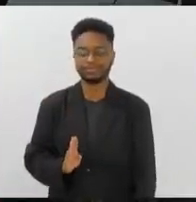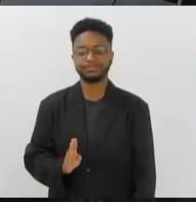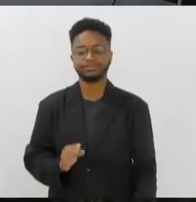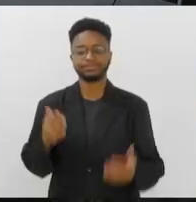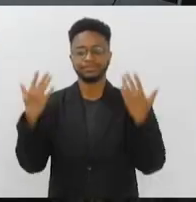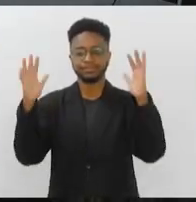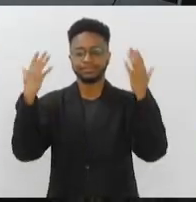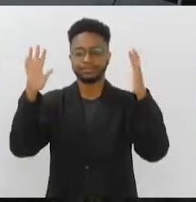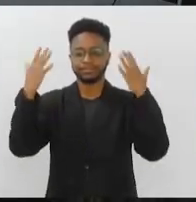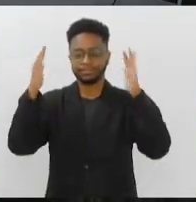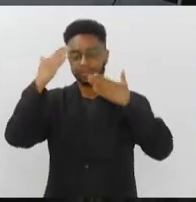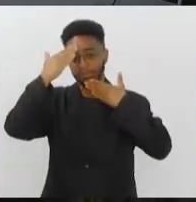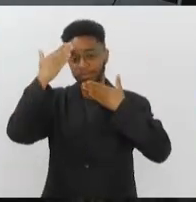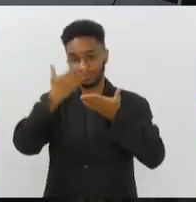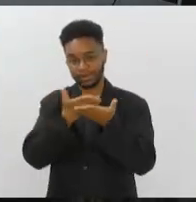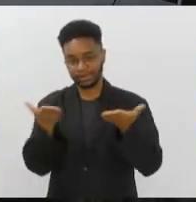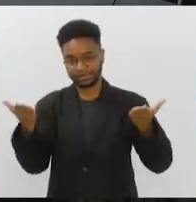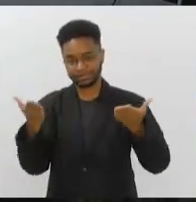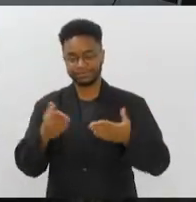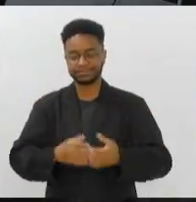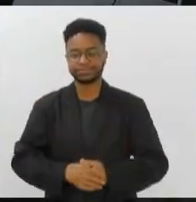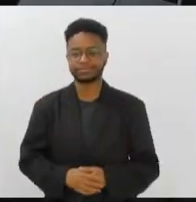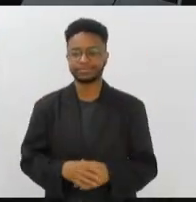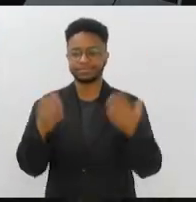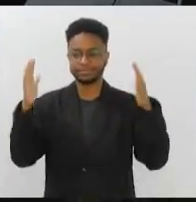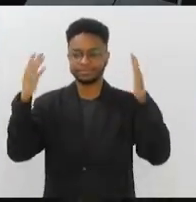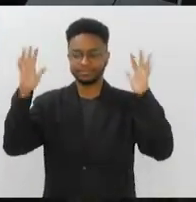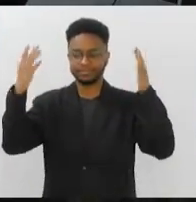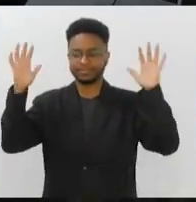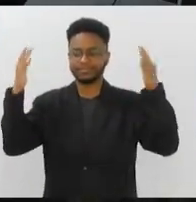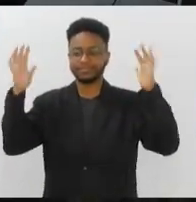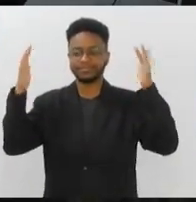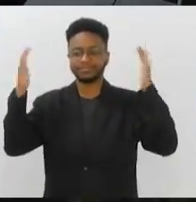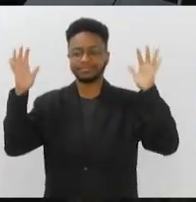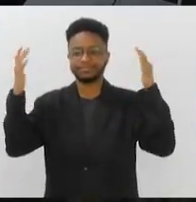Brasil! Obrigado, gente!